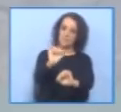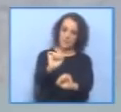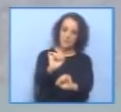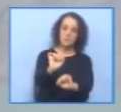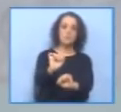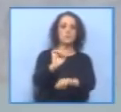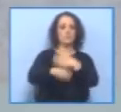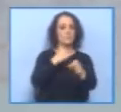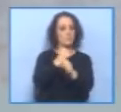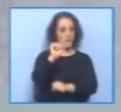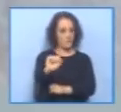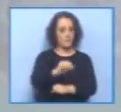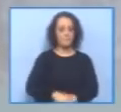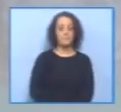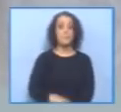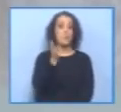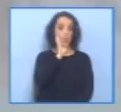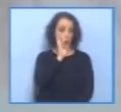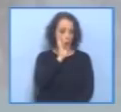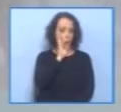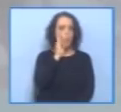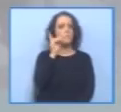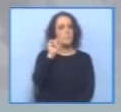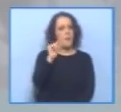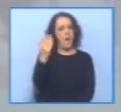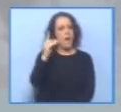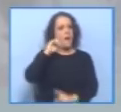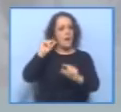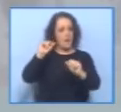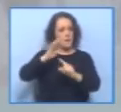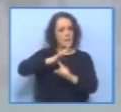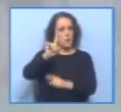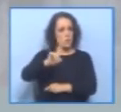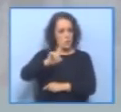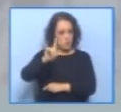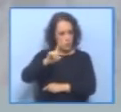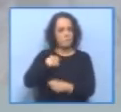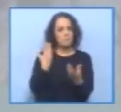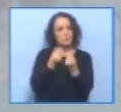companhia pelas 22h45. Votos de boa tarde e até amanhã, se Deus quiser.